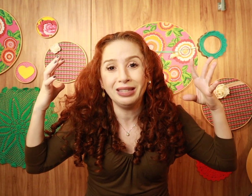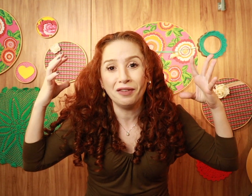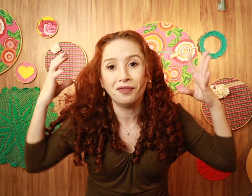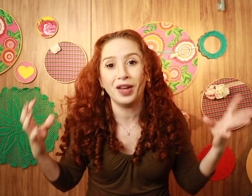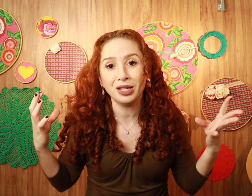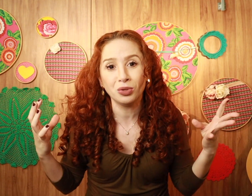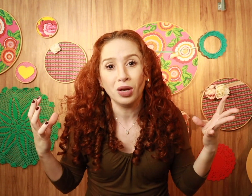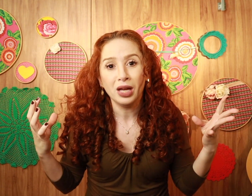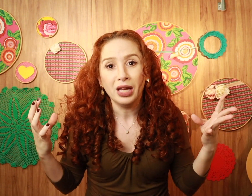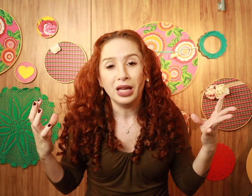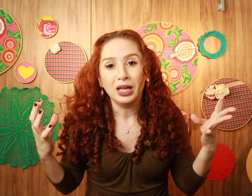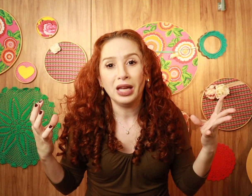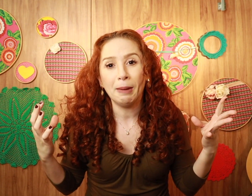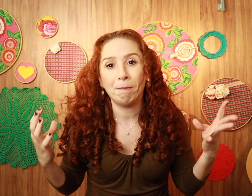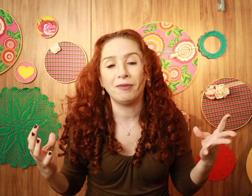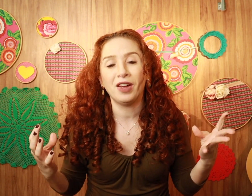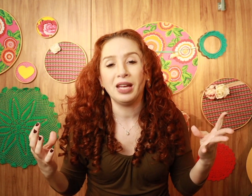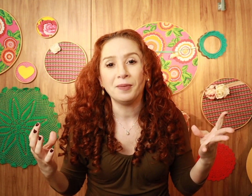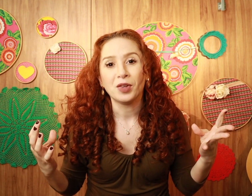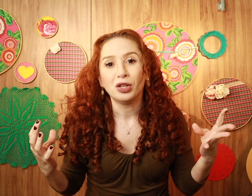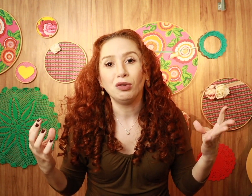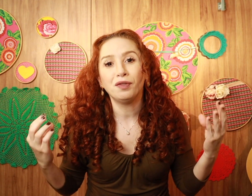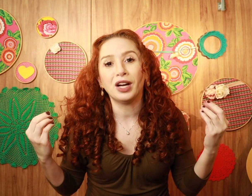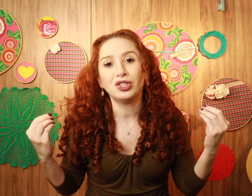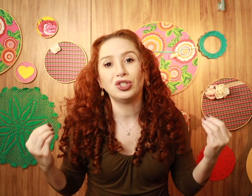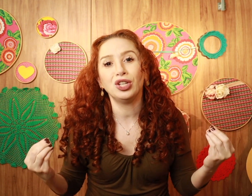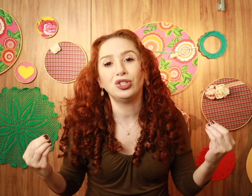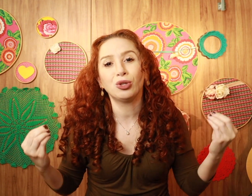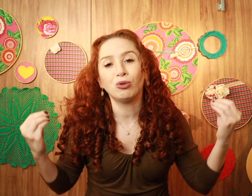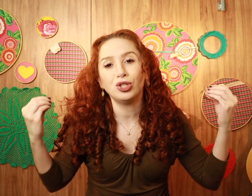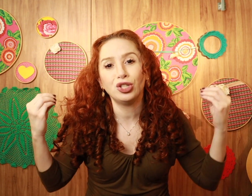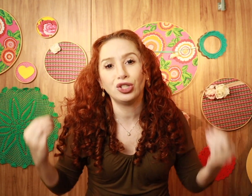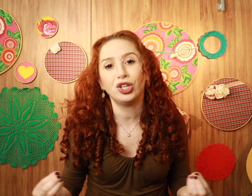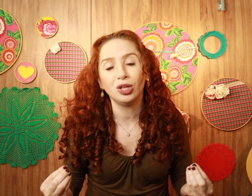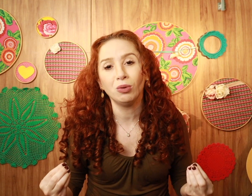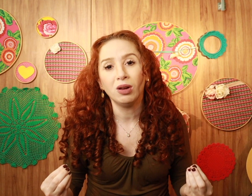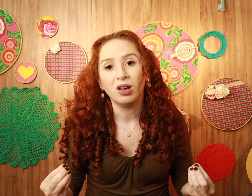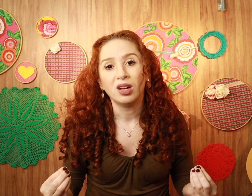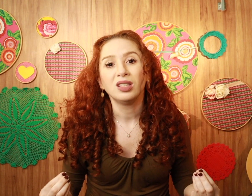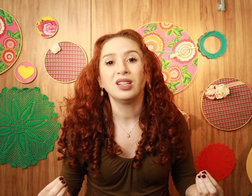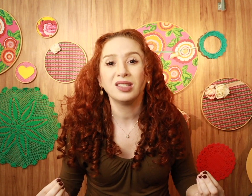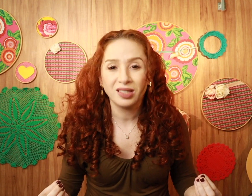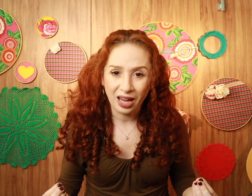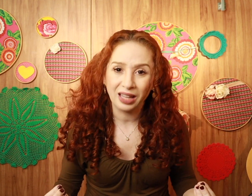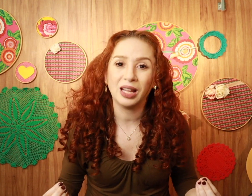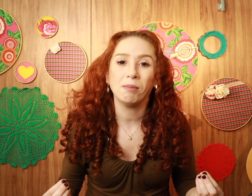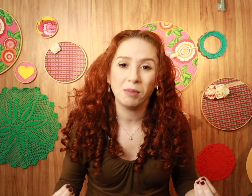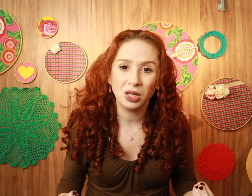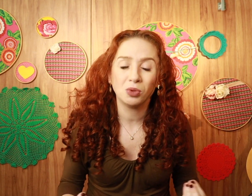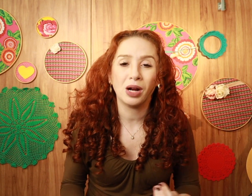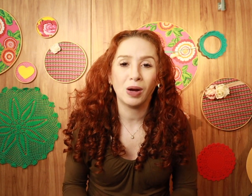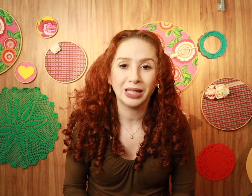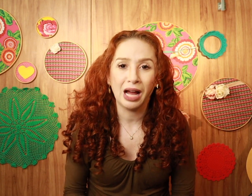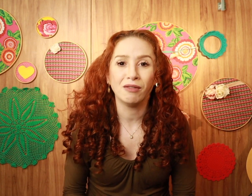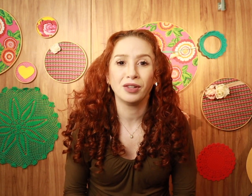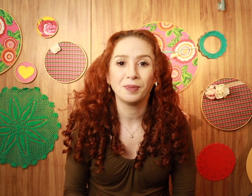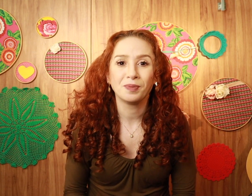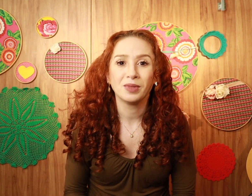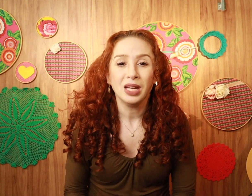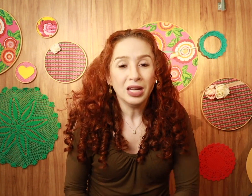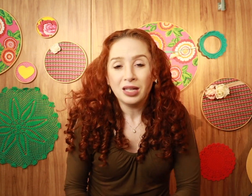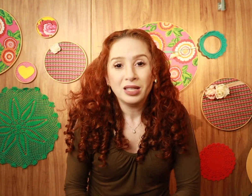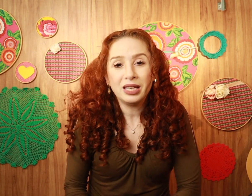completamente indefeso e refém do fatídico destino que certamente o